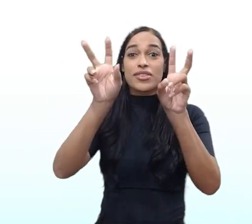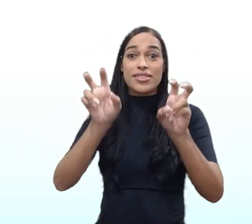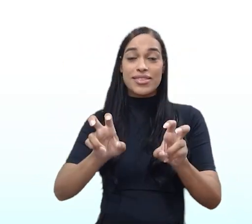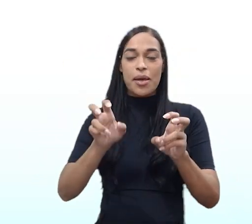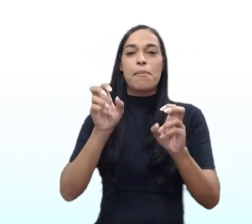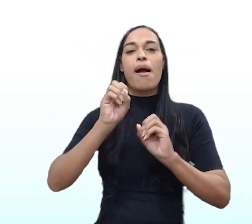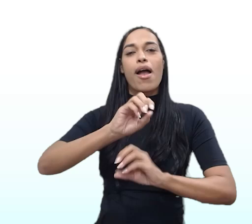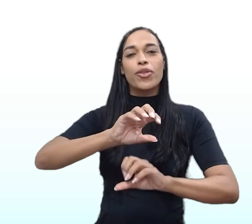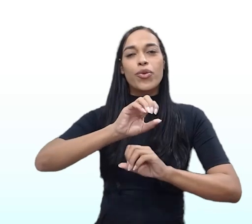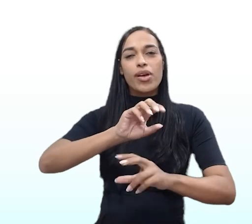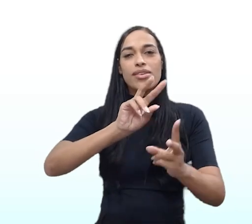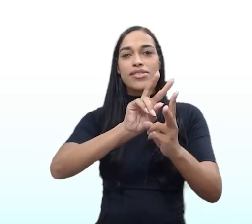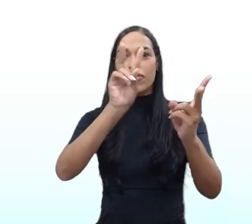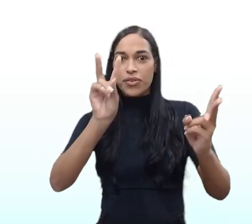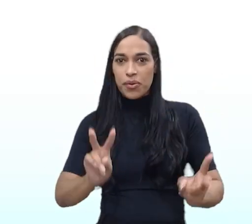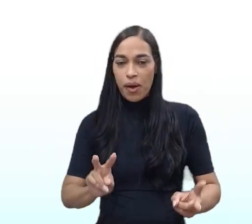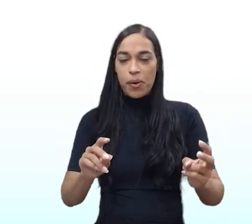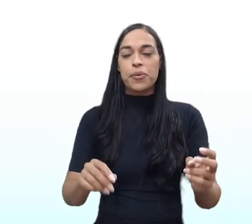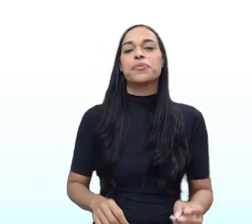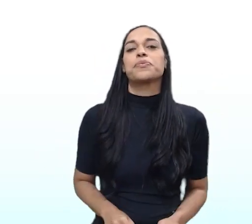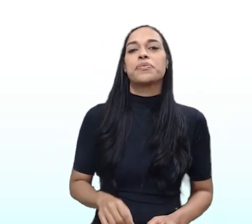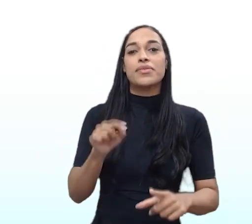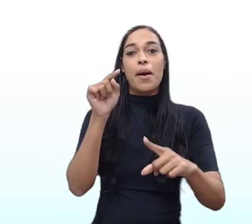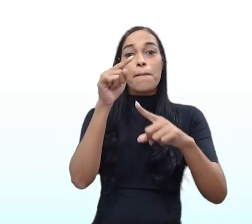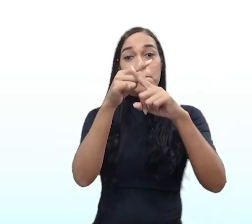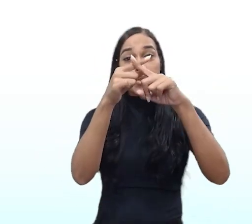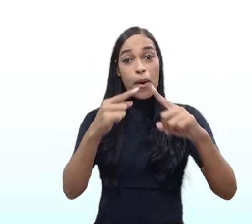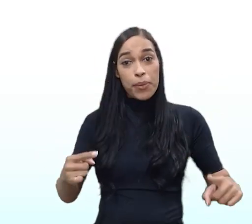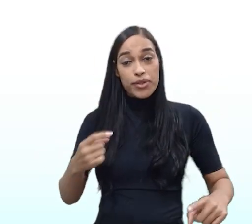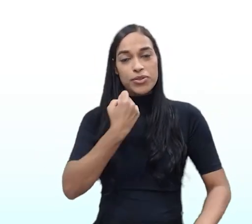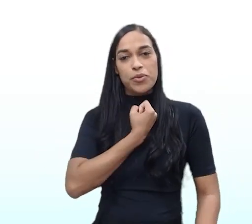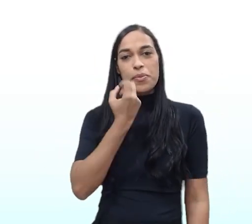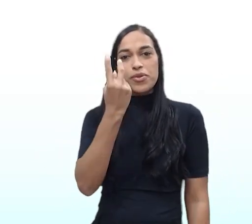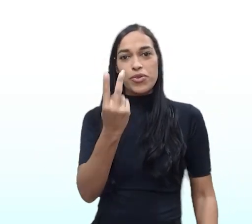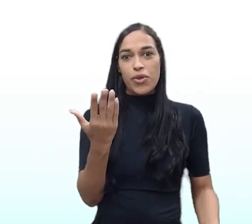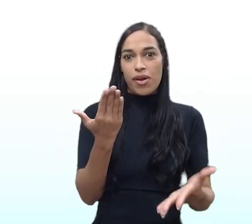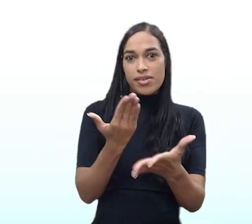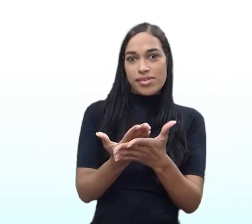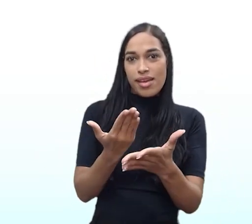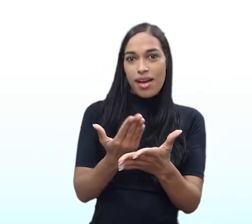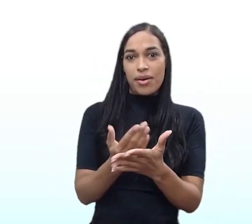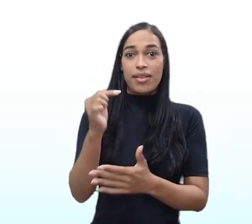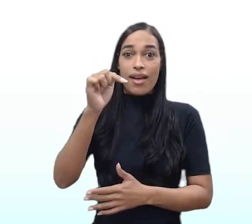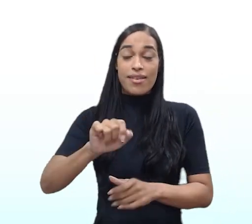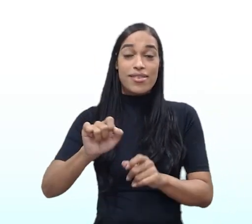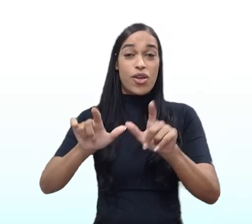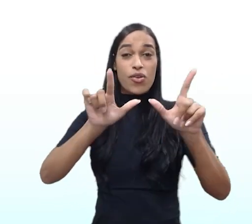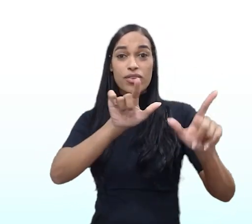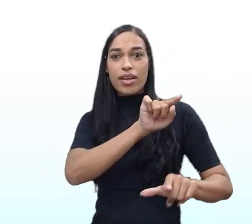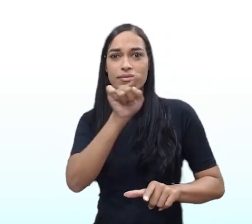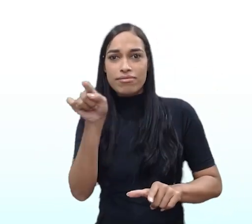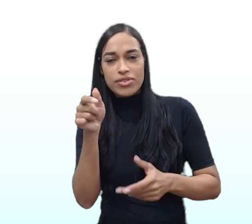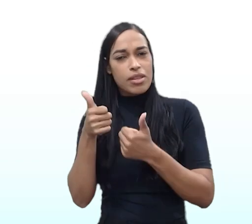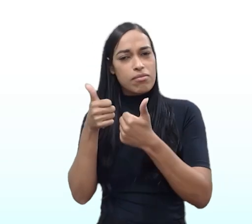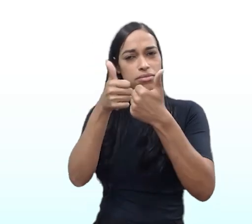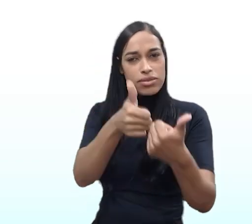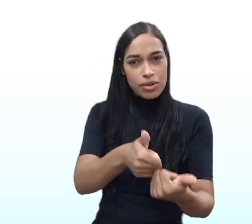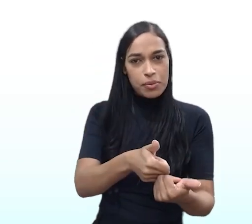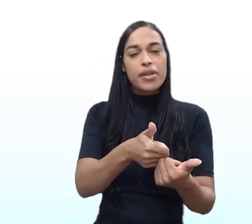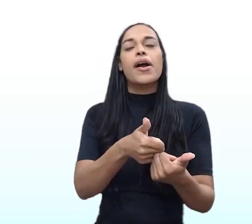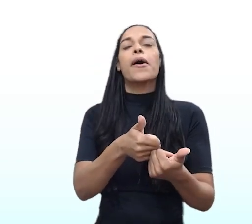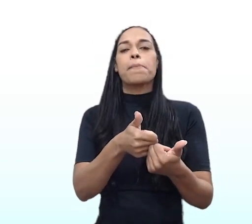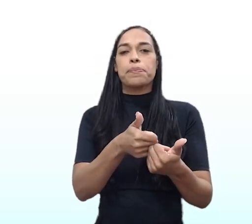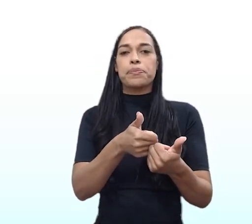educação online, tá bom? Na proporcionalidade, aula número 2, esse é o slide que você deve seguir no